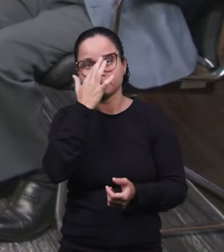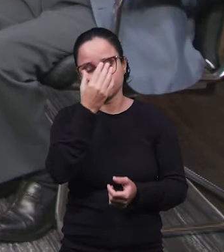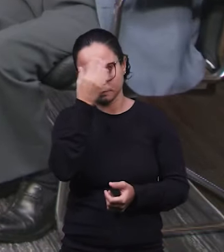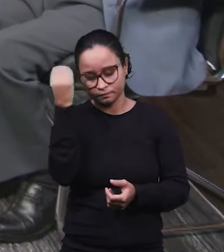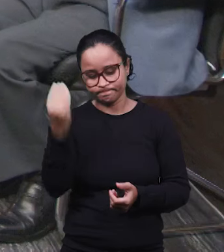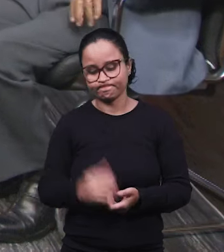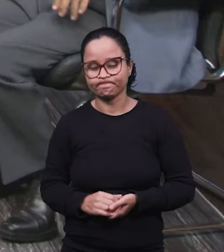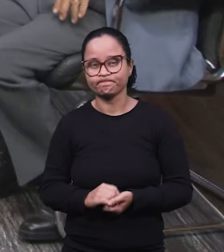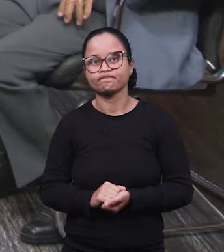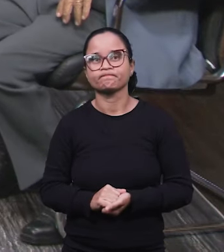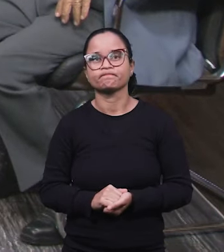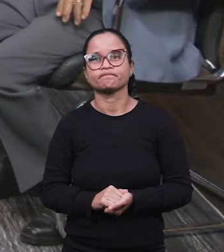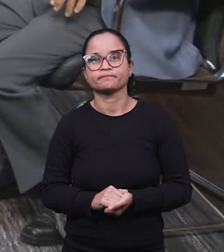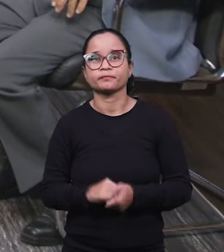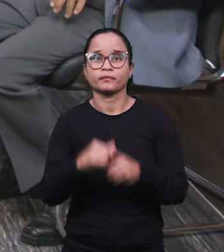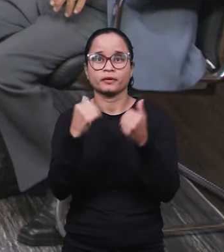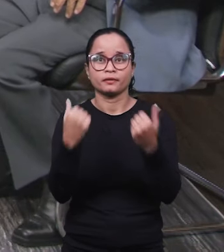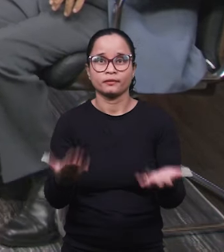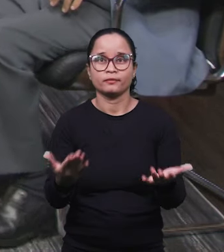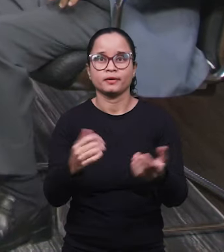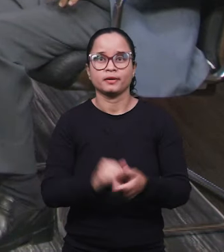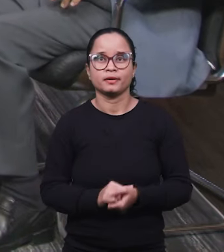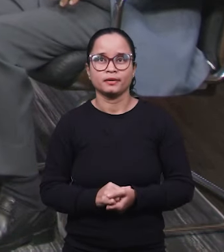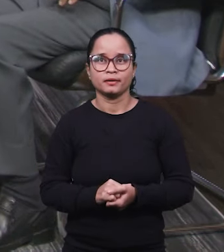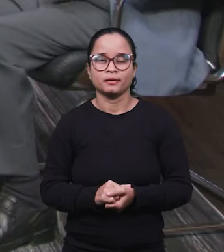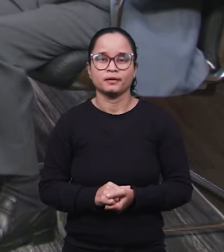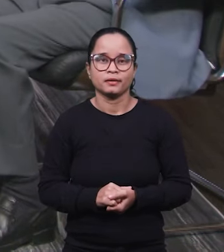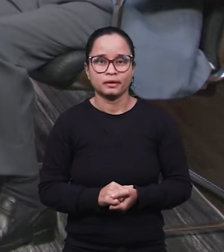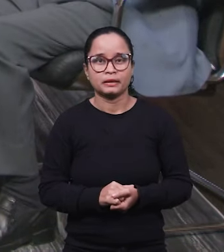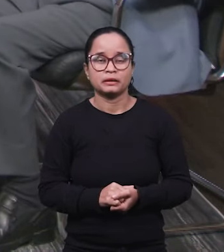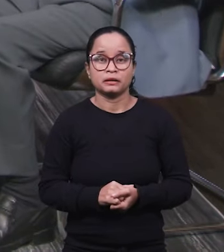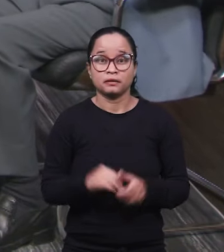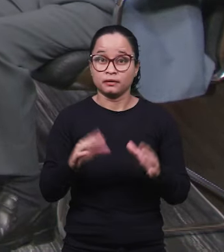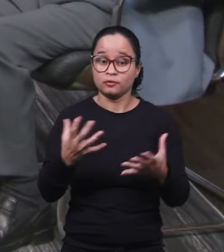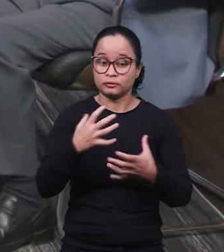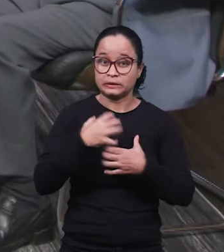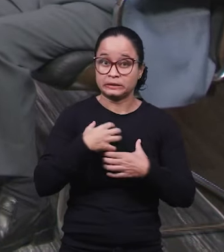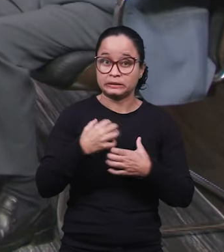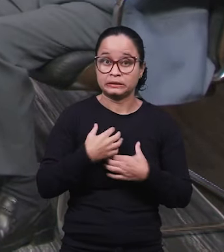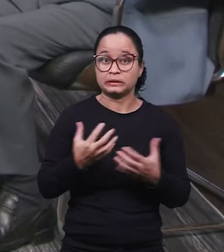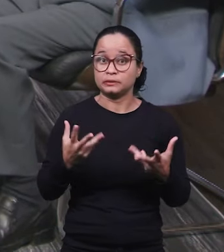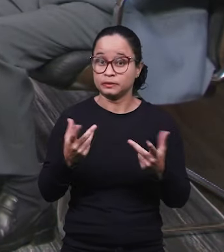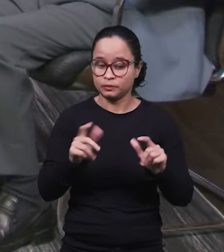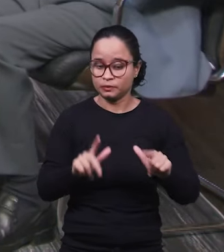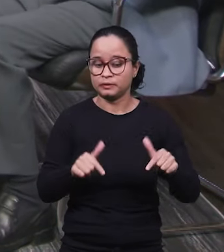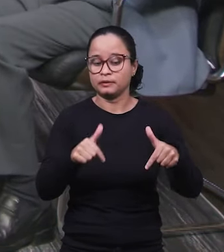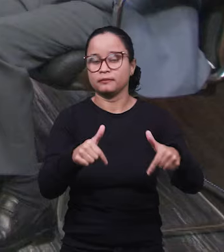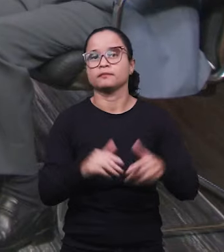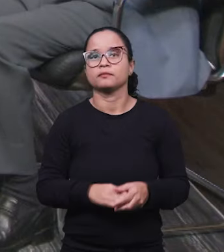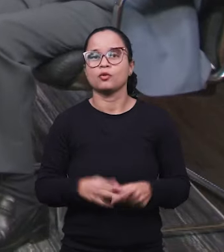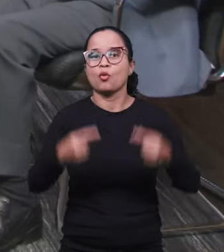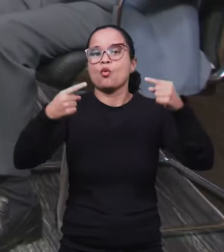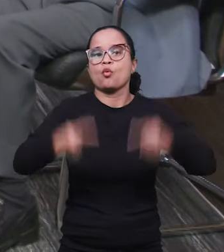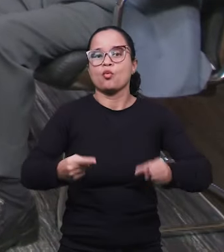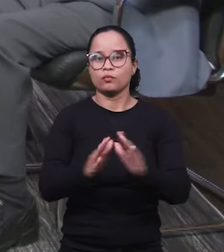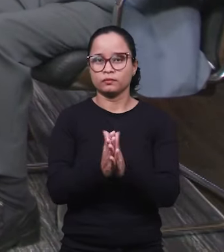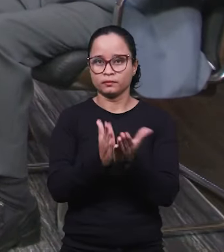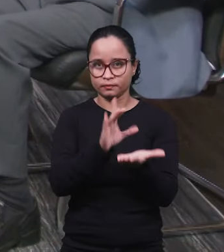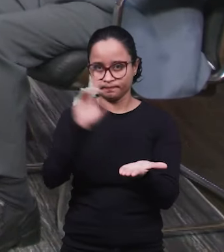esquece. Então, isso é uma forma extraordinária de agir